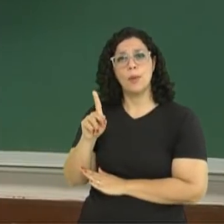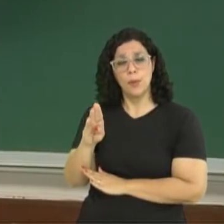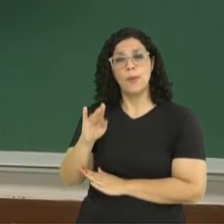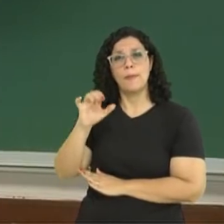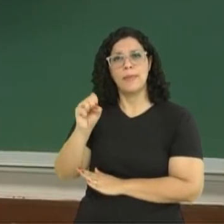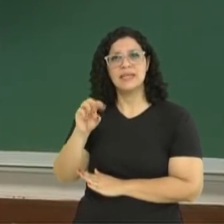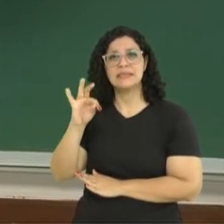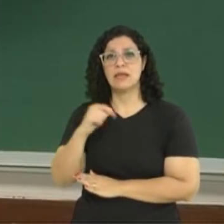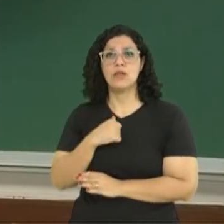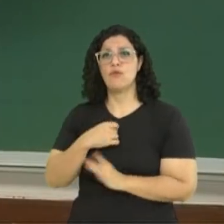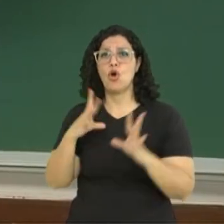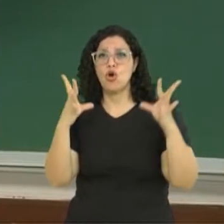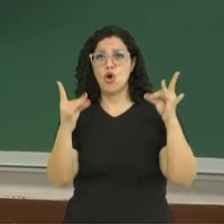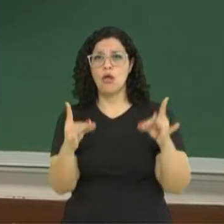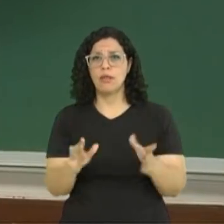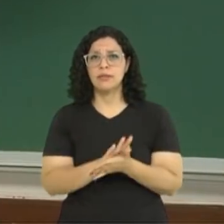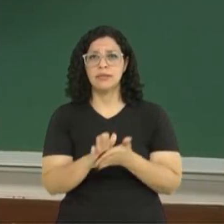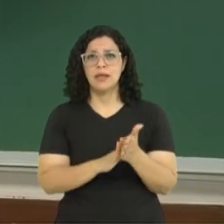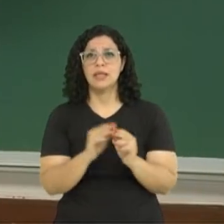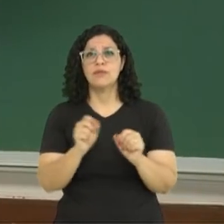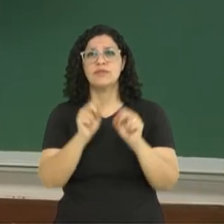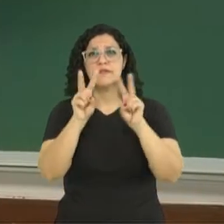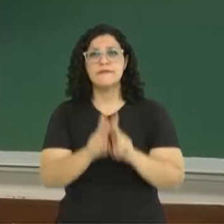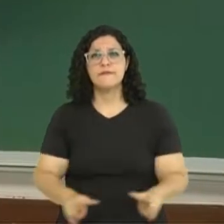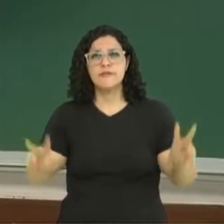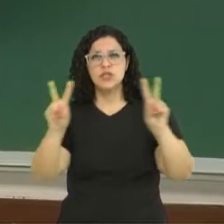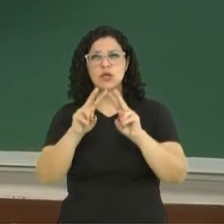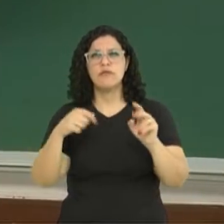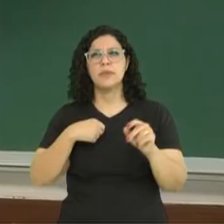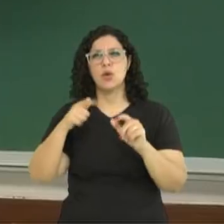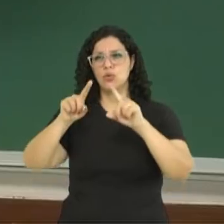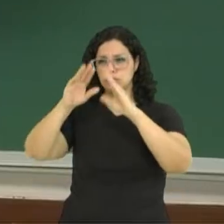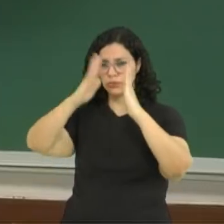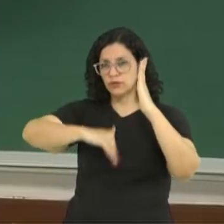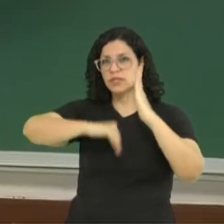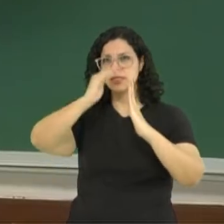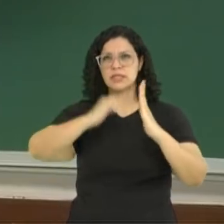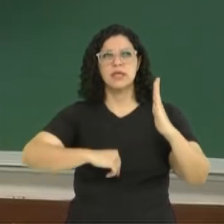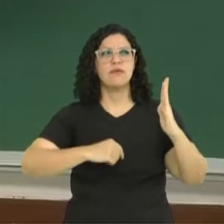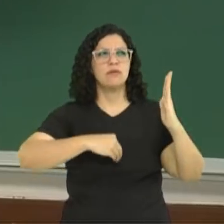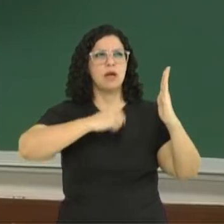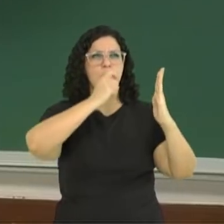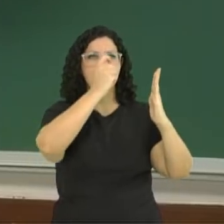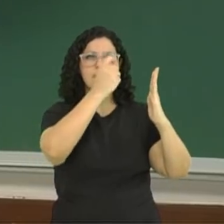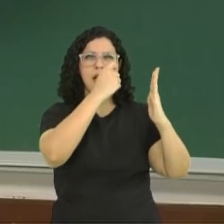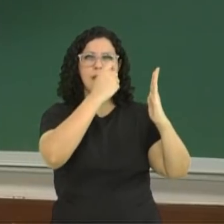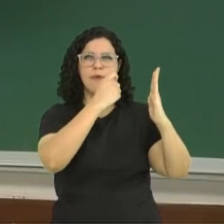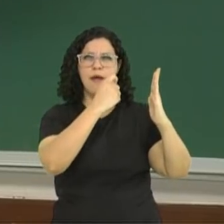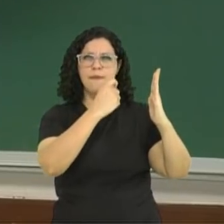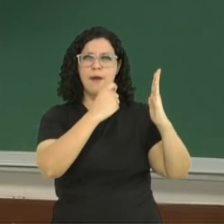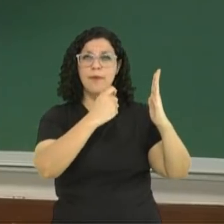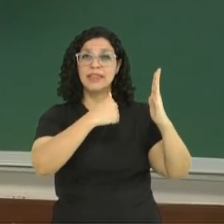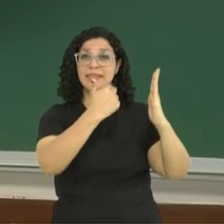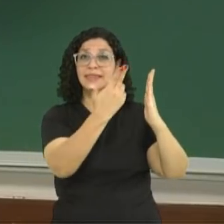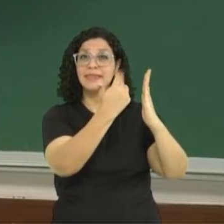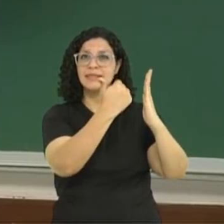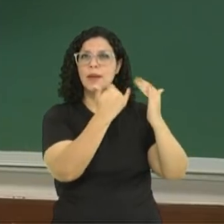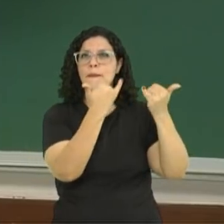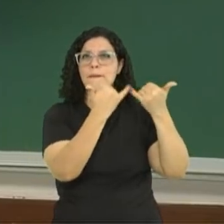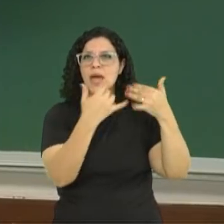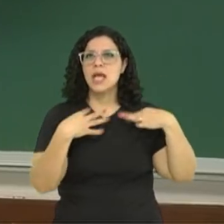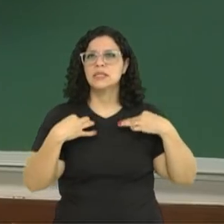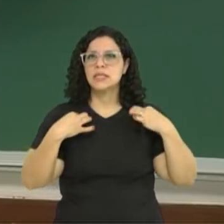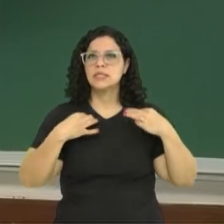fazer essa textura. Eu vou fazer uma textura visual. Ou seja, eu pego outro quadro, pego aquilo ali e imito